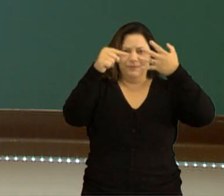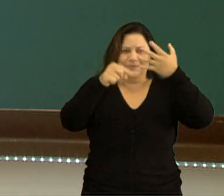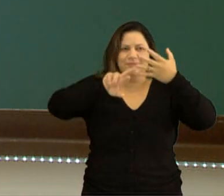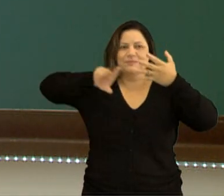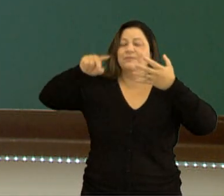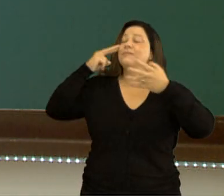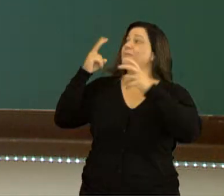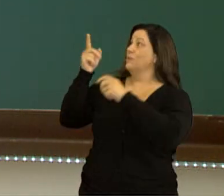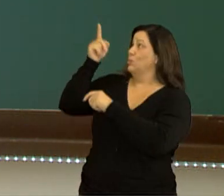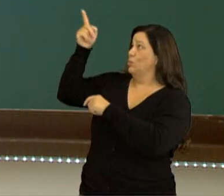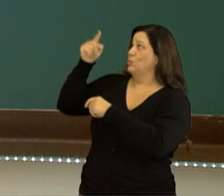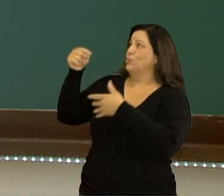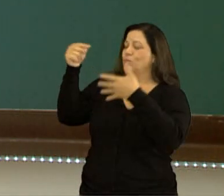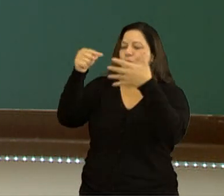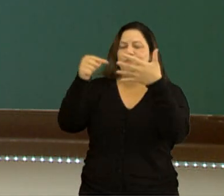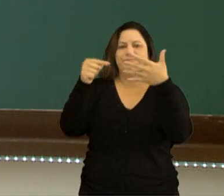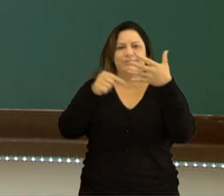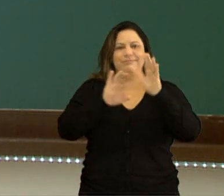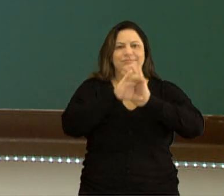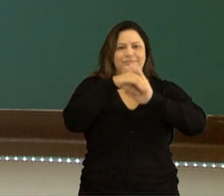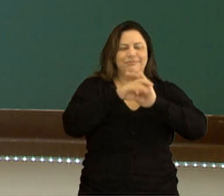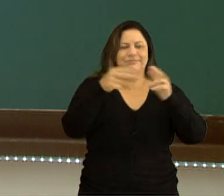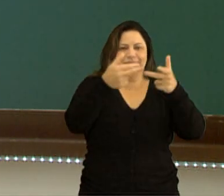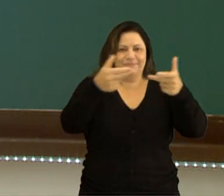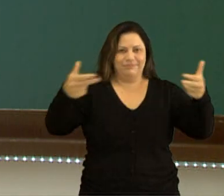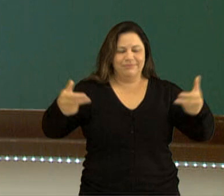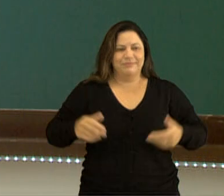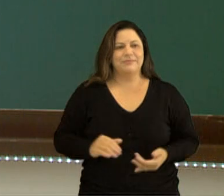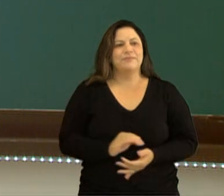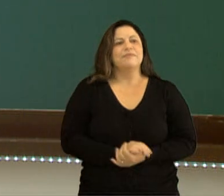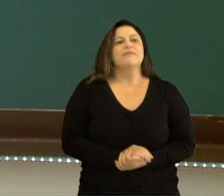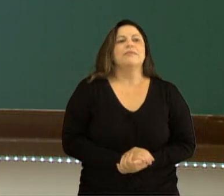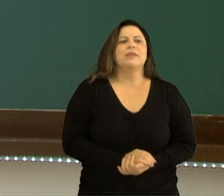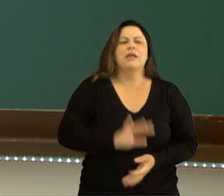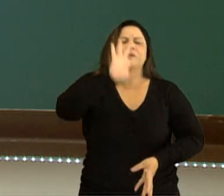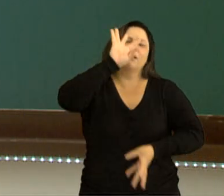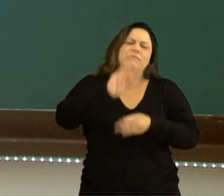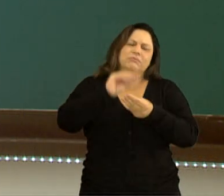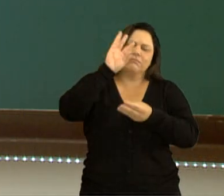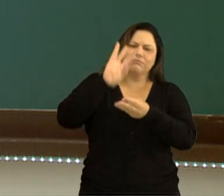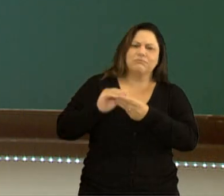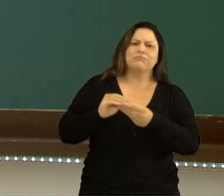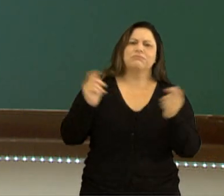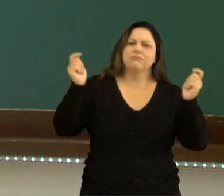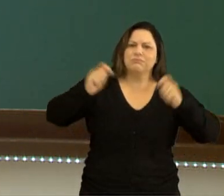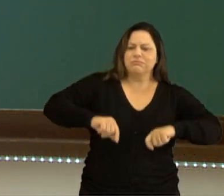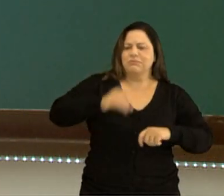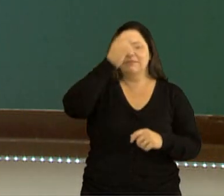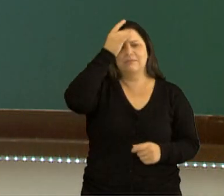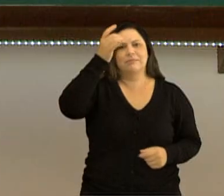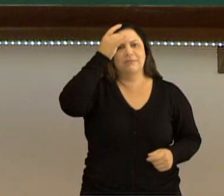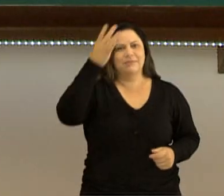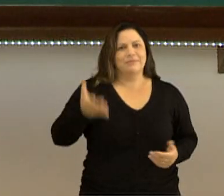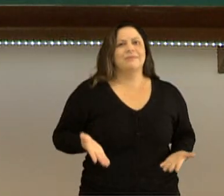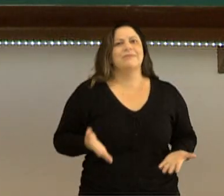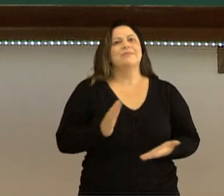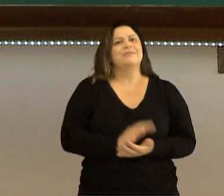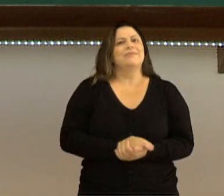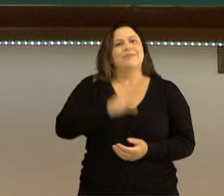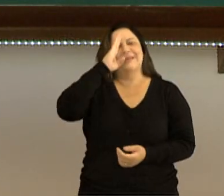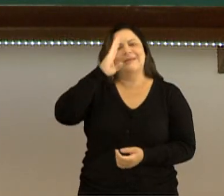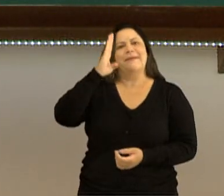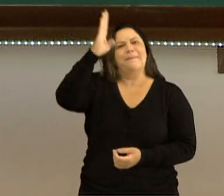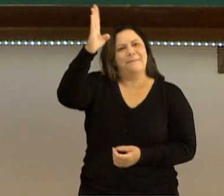mediana, de moda, de variância e de desvio padrão. Foi bem tranquilo, aplicado em situações problema,